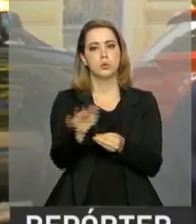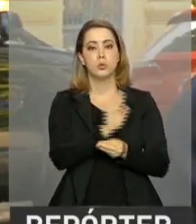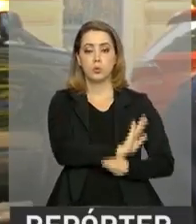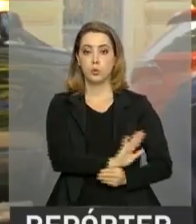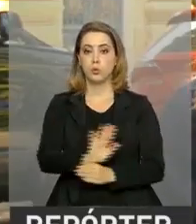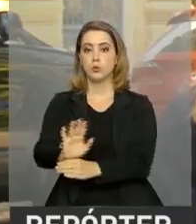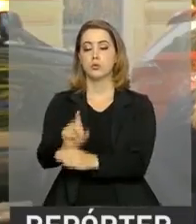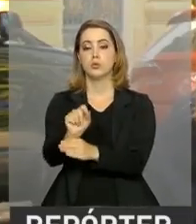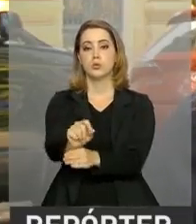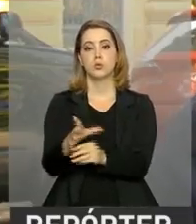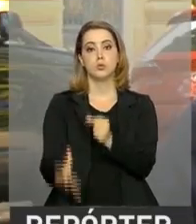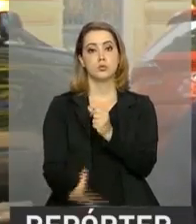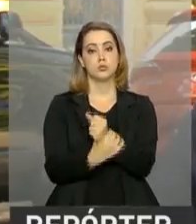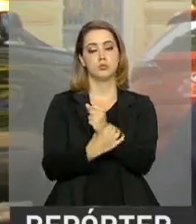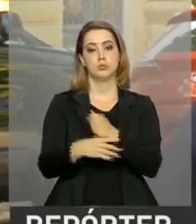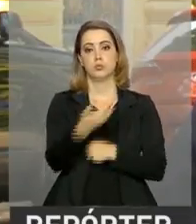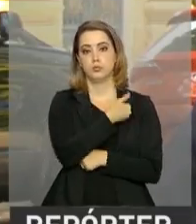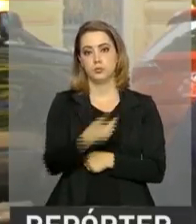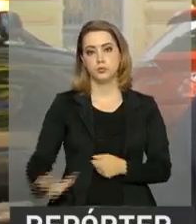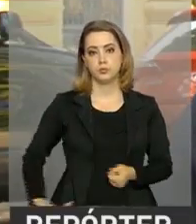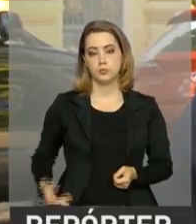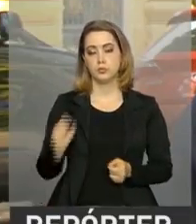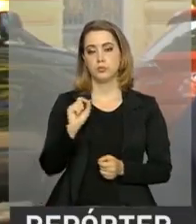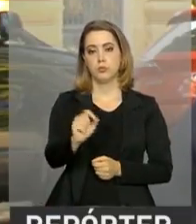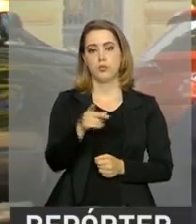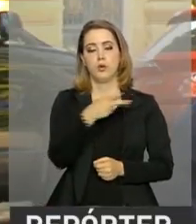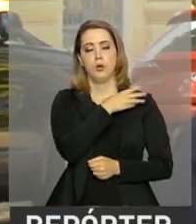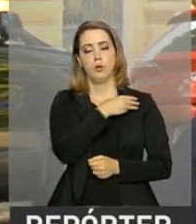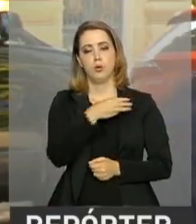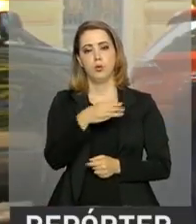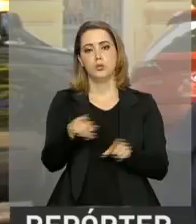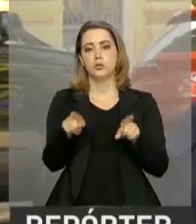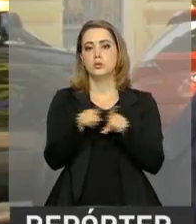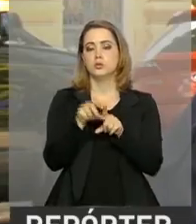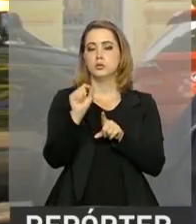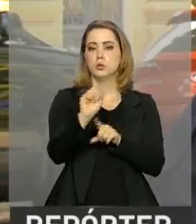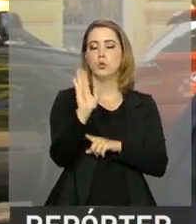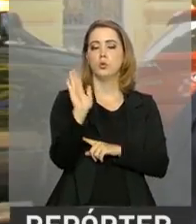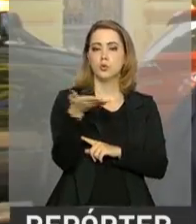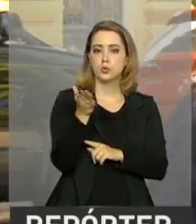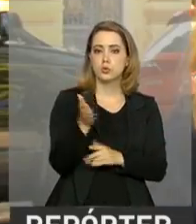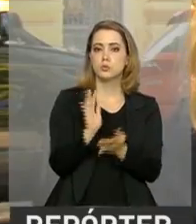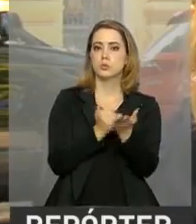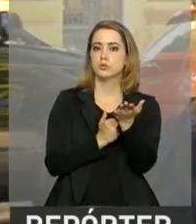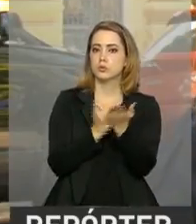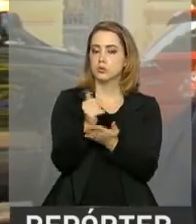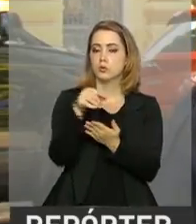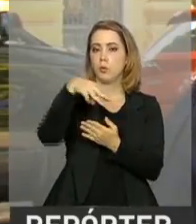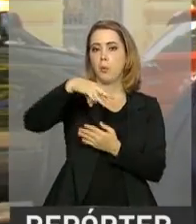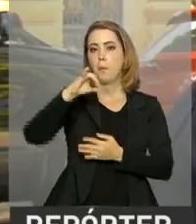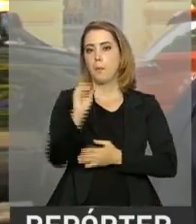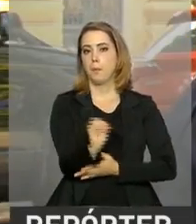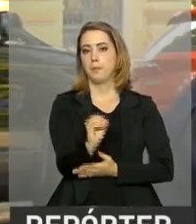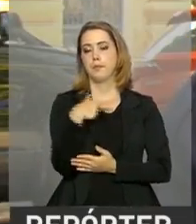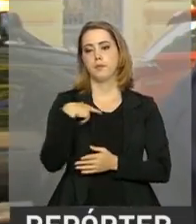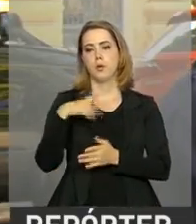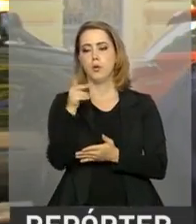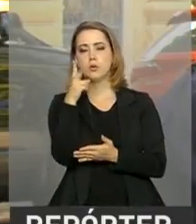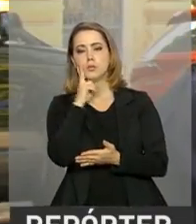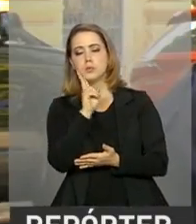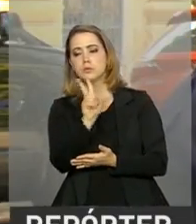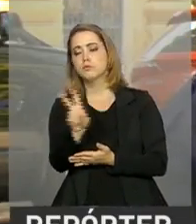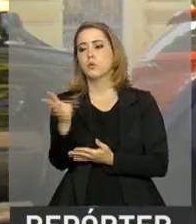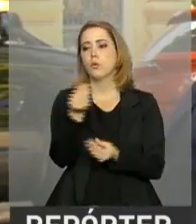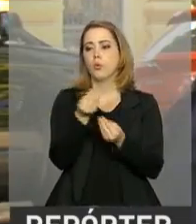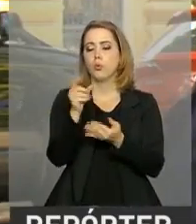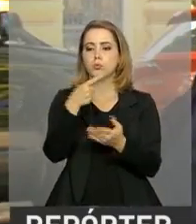com relação à segurança pública. Segundo o ministro, o governo já iniciou em maio deste ano um mapeamento em